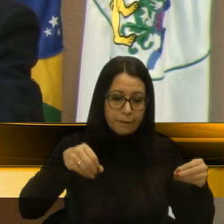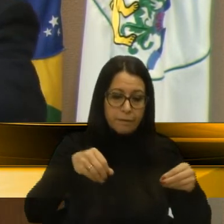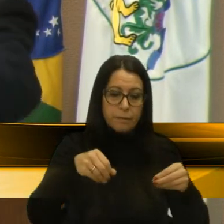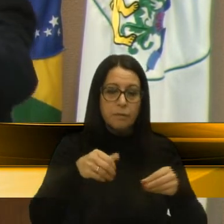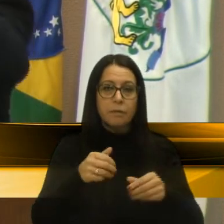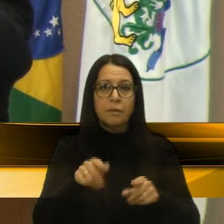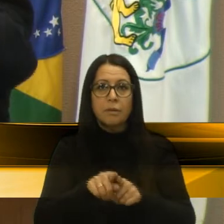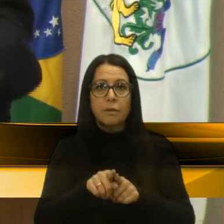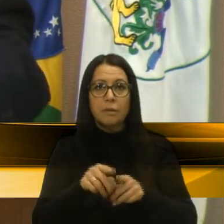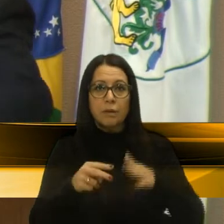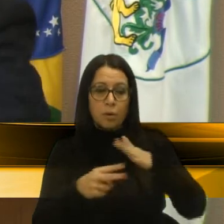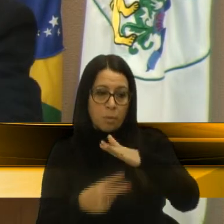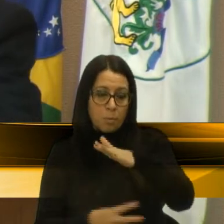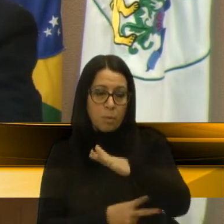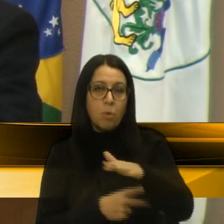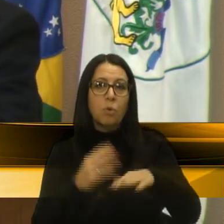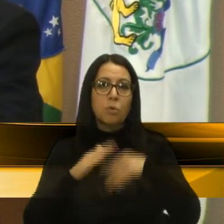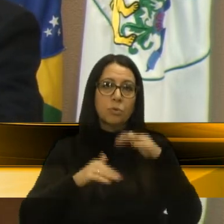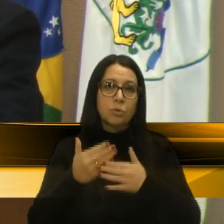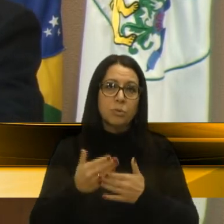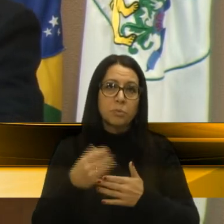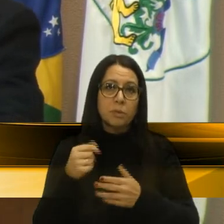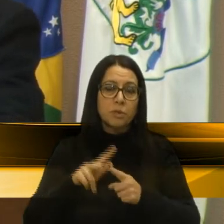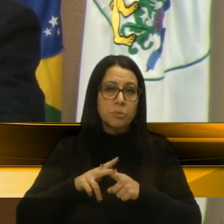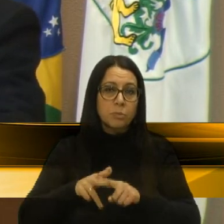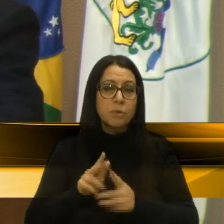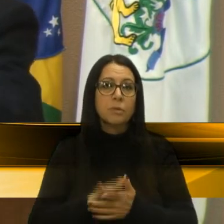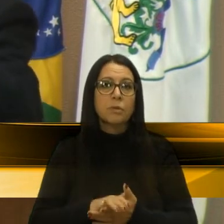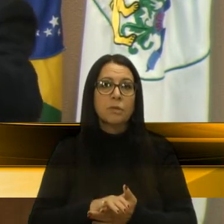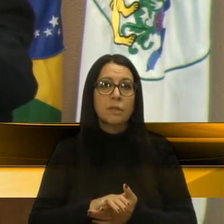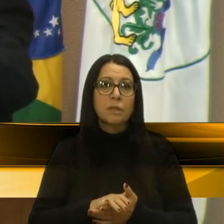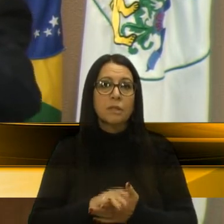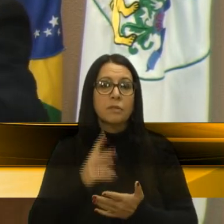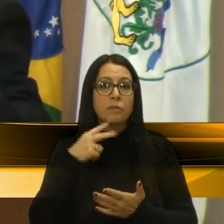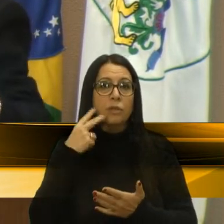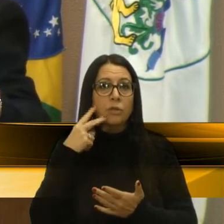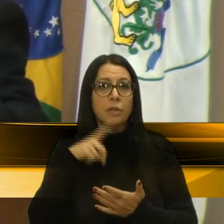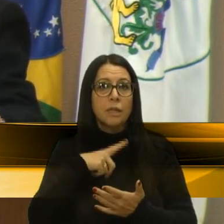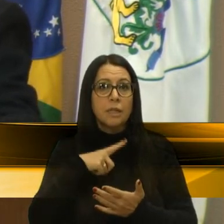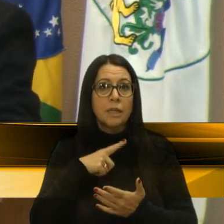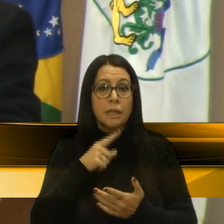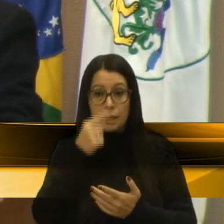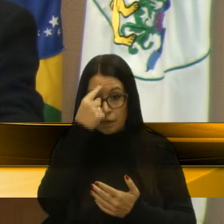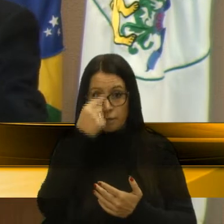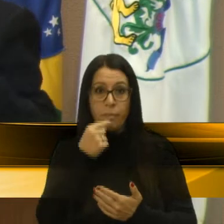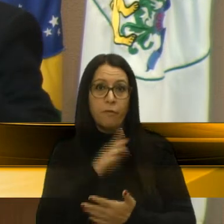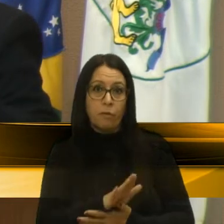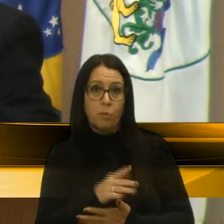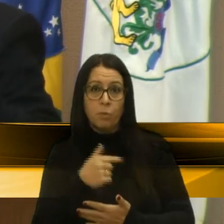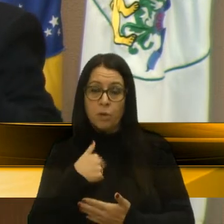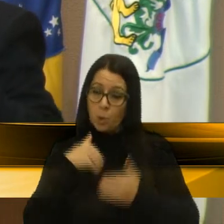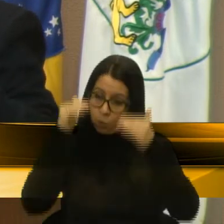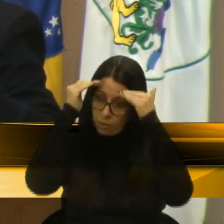comunidade. Para eles é importante desentupir bueiro, trocar lâmpada, né?